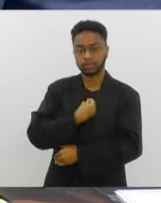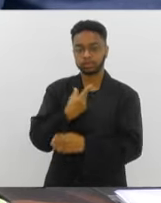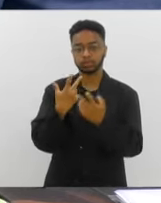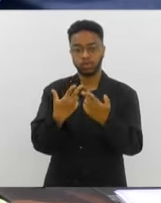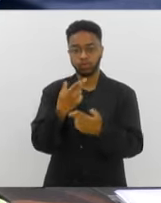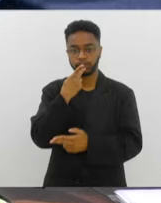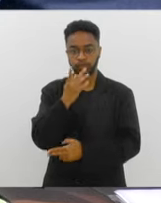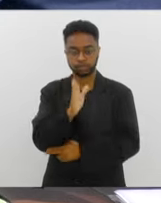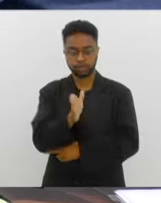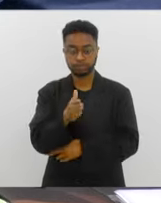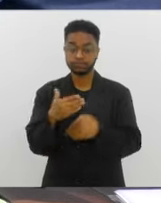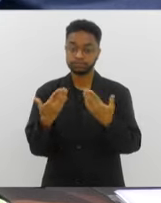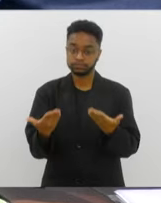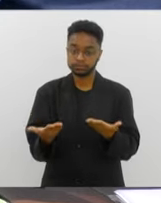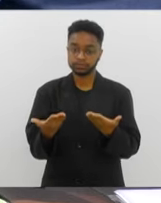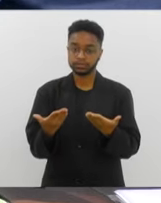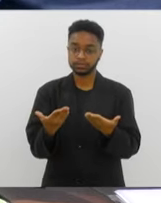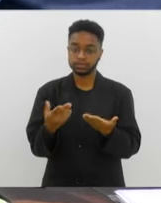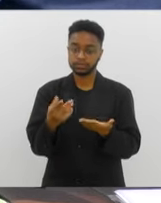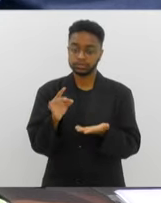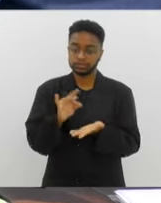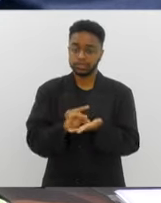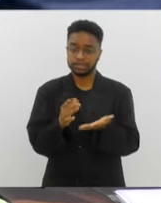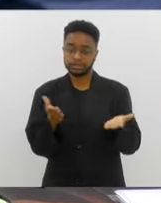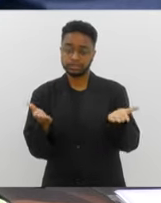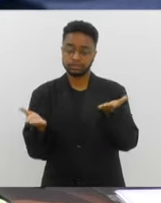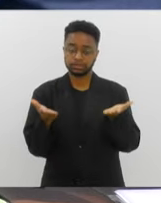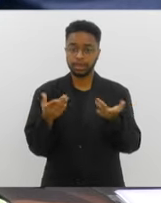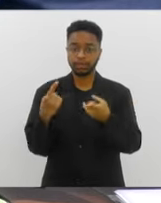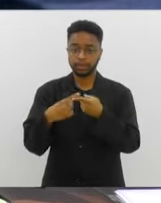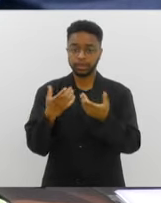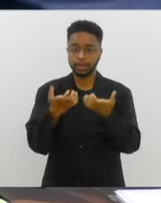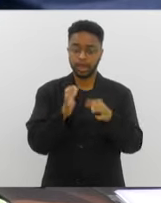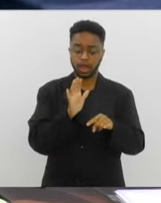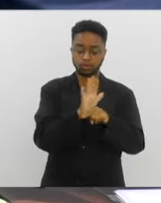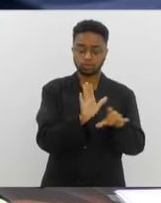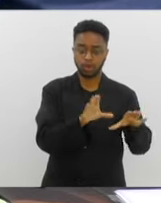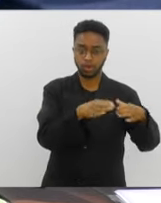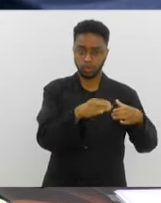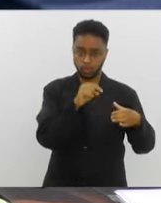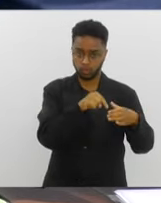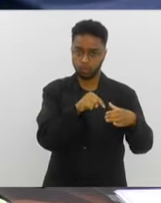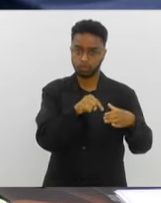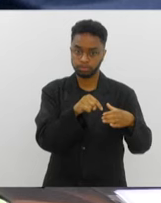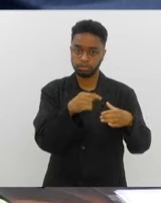dito. Então, é uma situação complexa. Ele quer favorecer um setor, no que eu